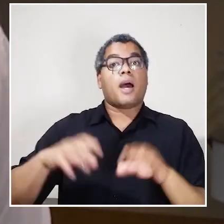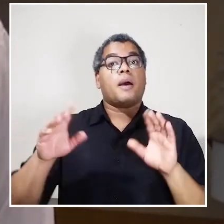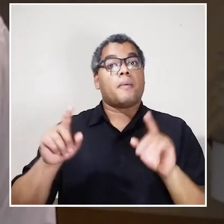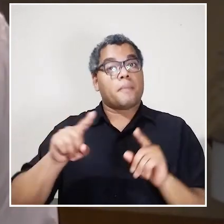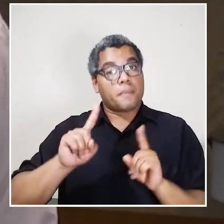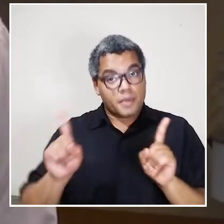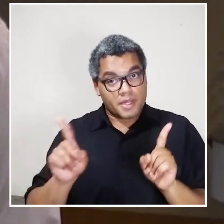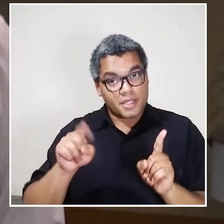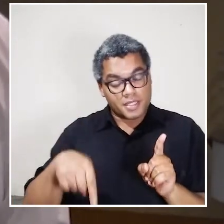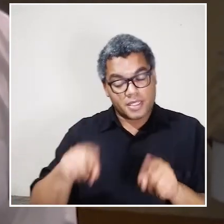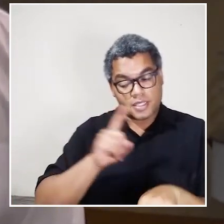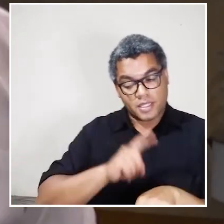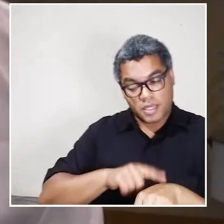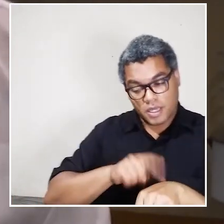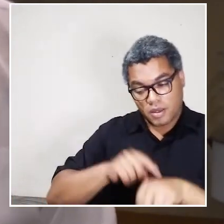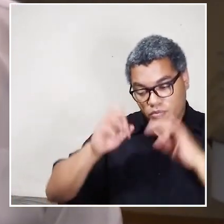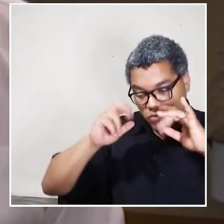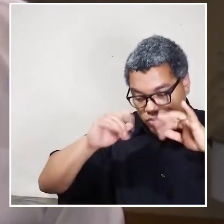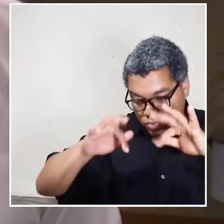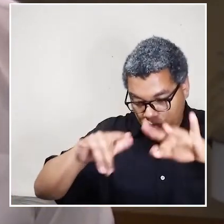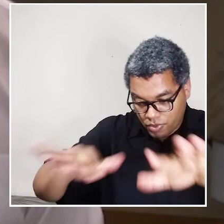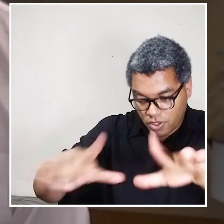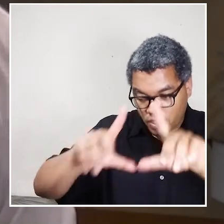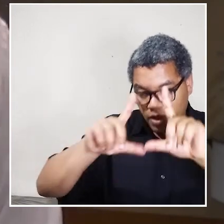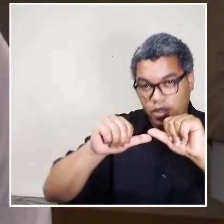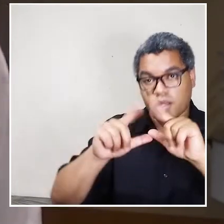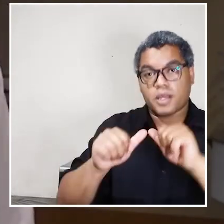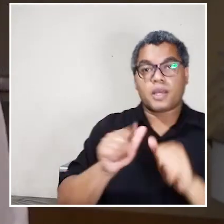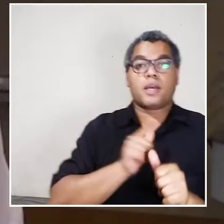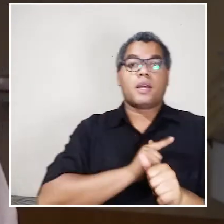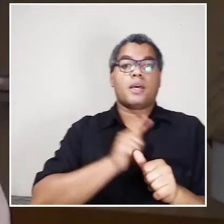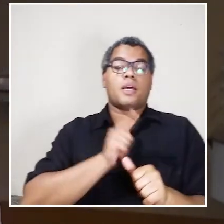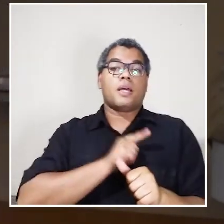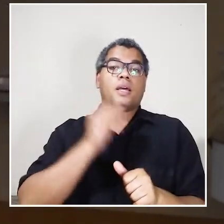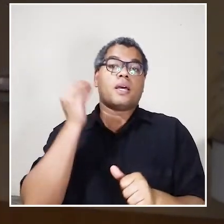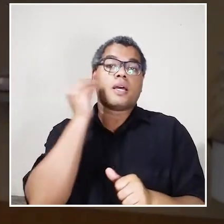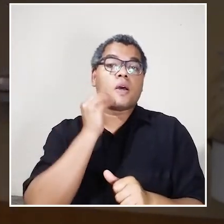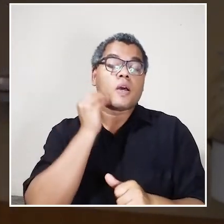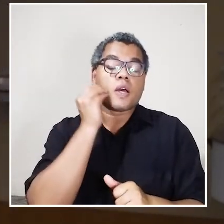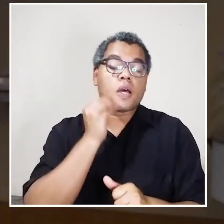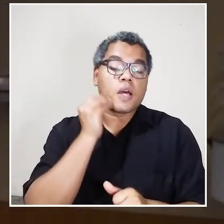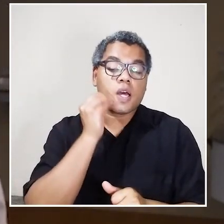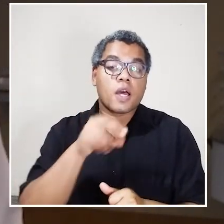dispersar, Israel teve uma oportunidade missional jamais vista.